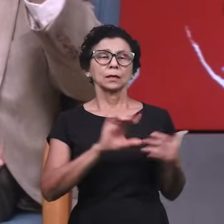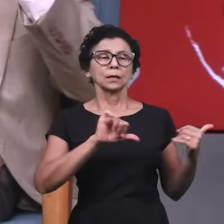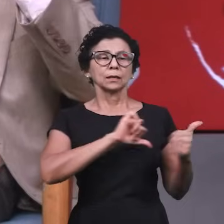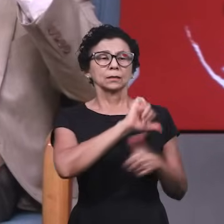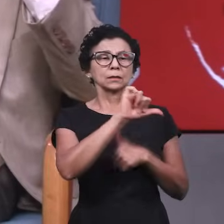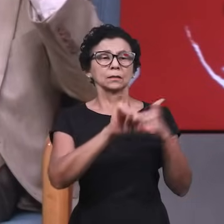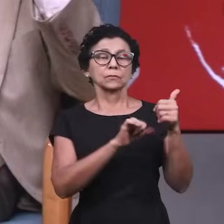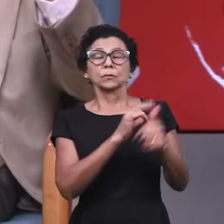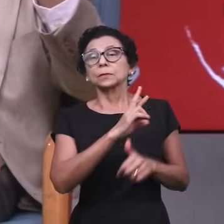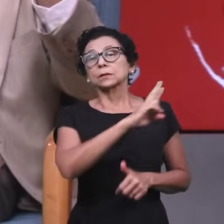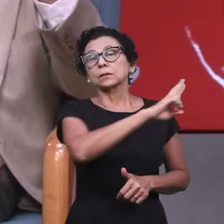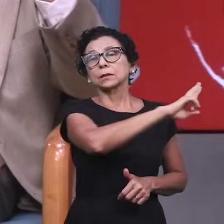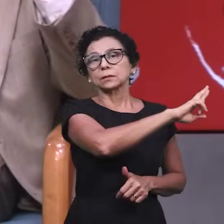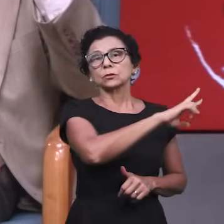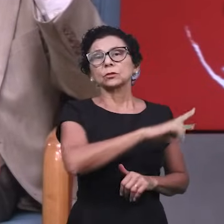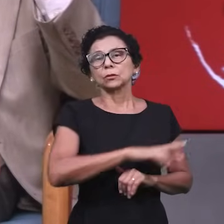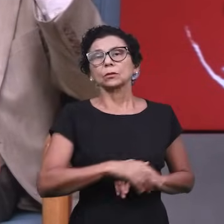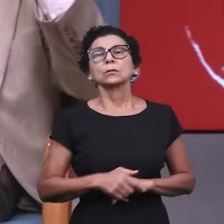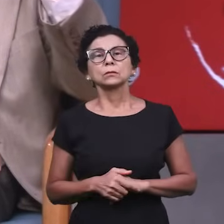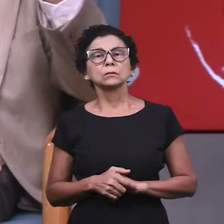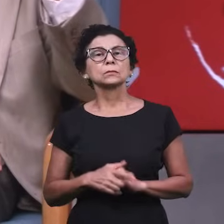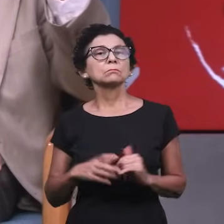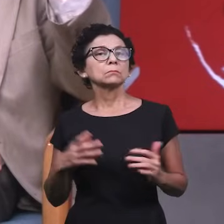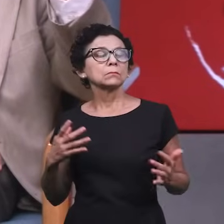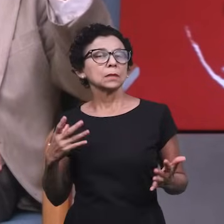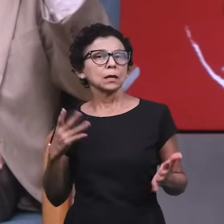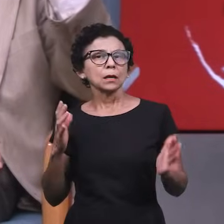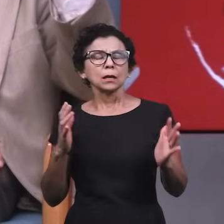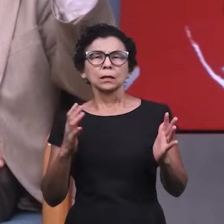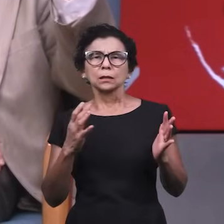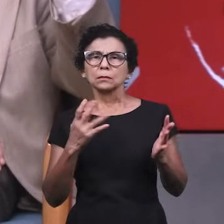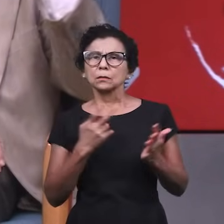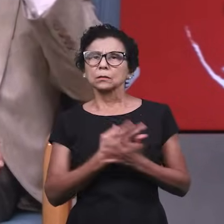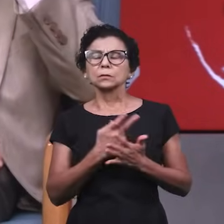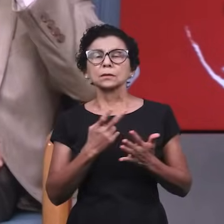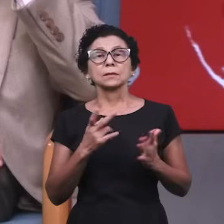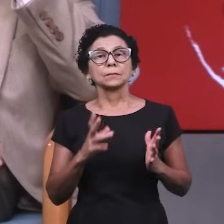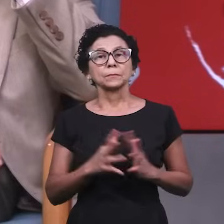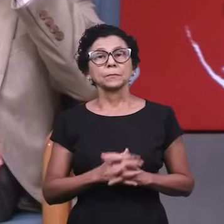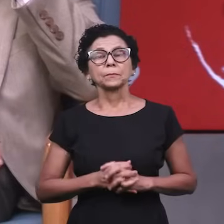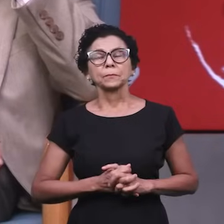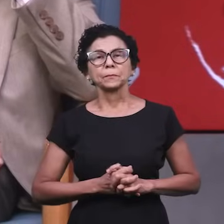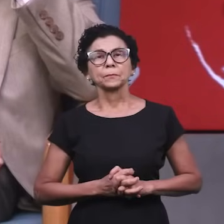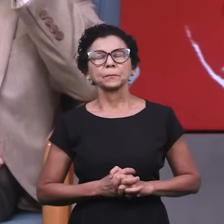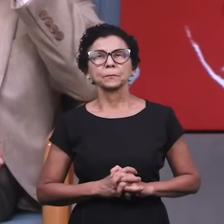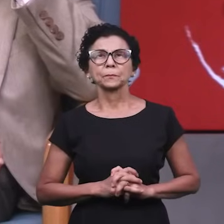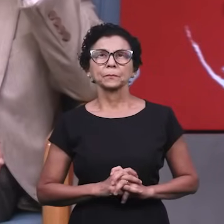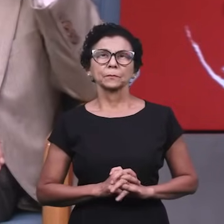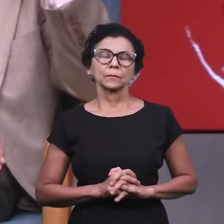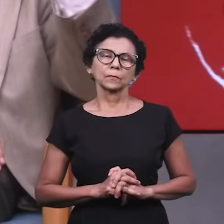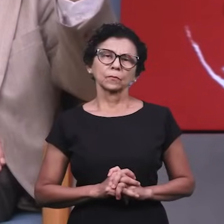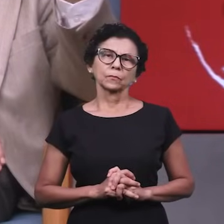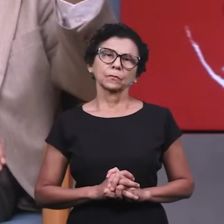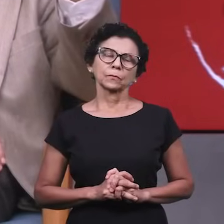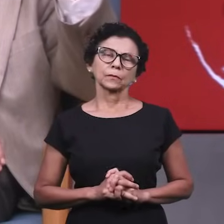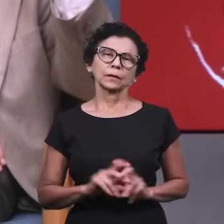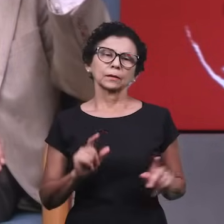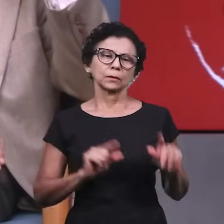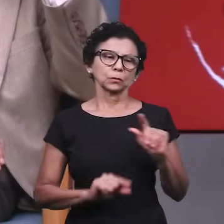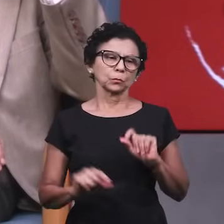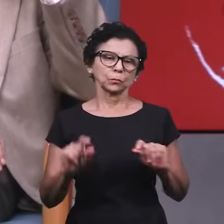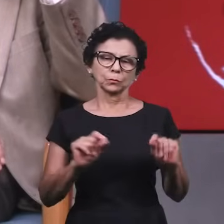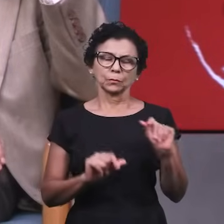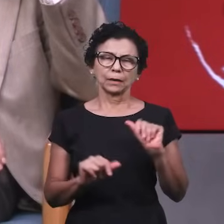veio aquela importante citação, né,